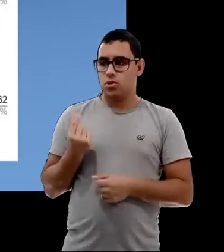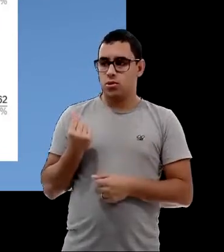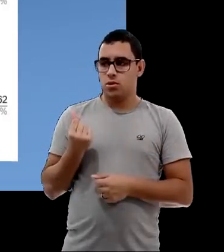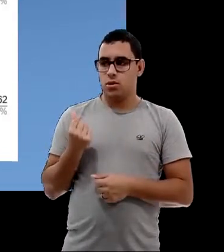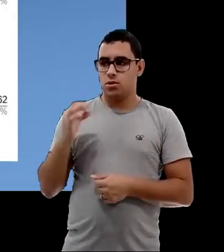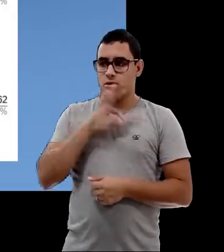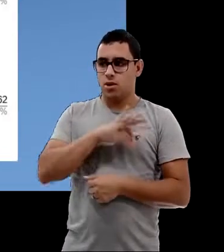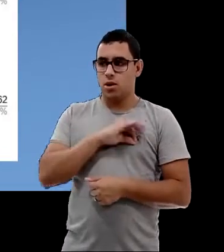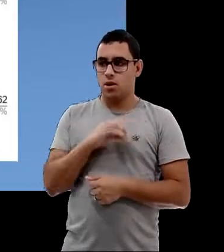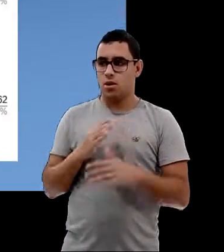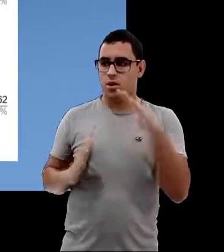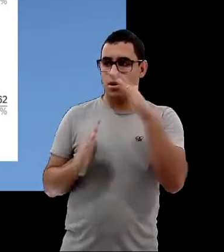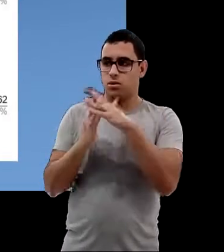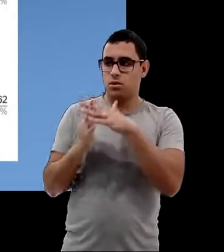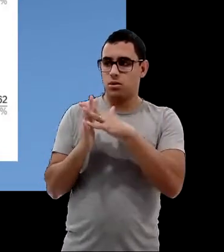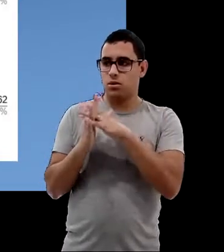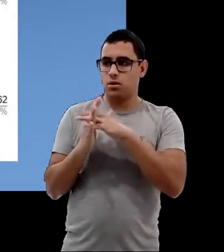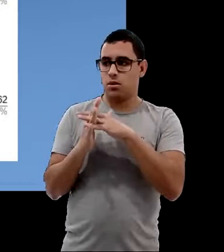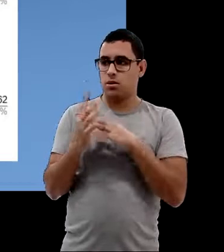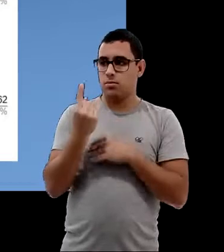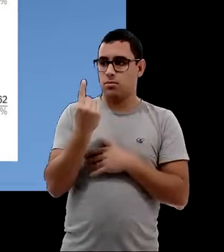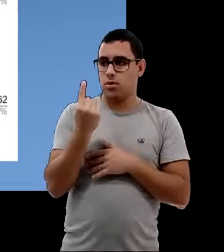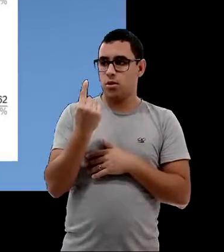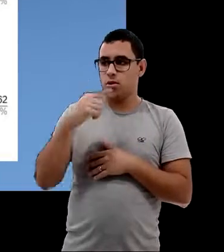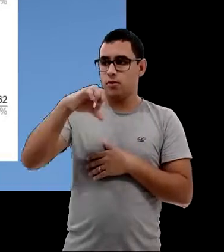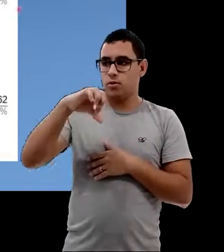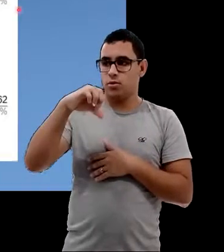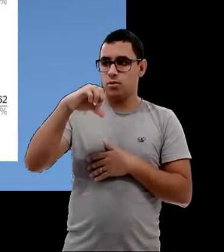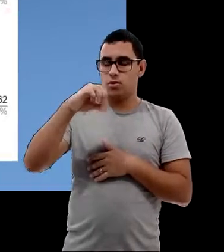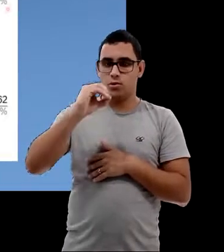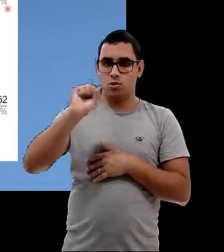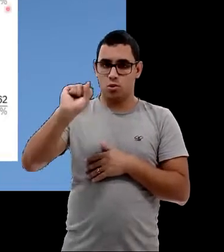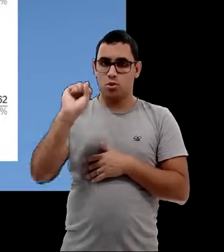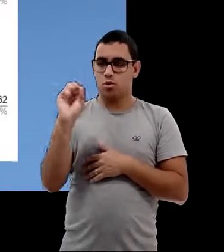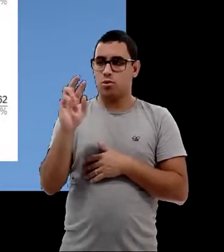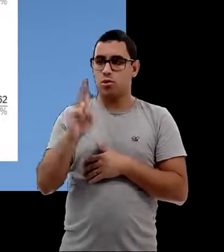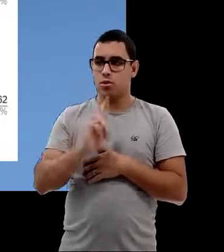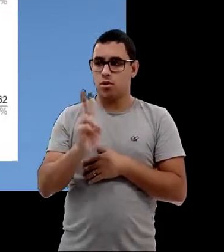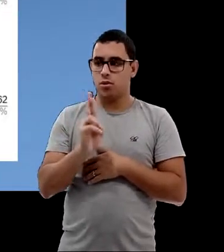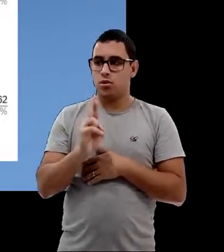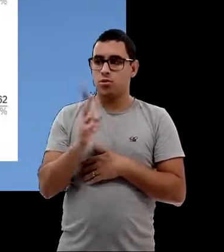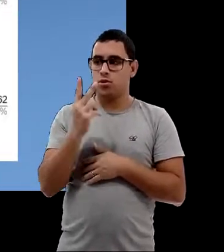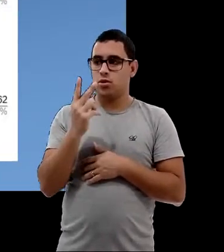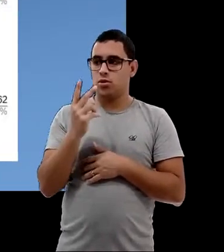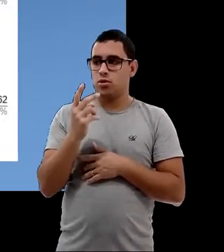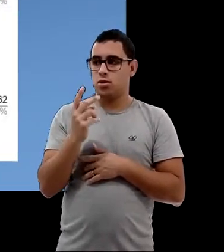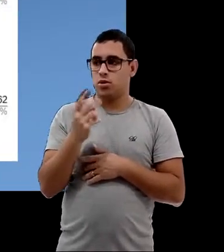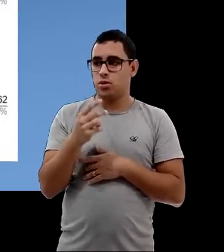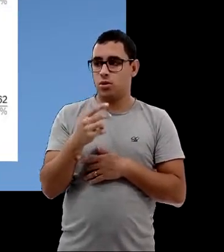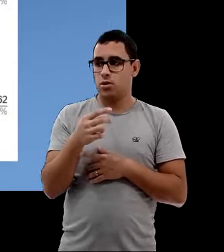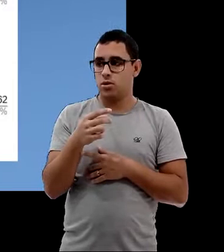com renda até de R$ 1.908, praticamente 2 salários mínimos, estava em 23%. A grande maioria da